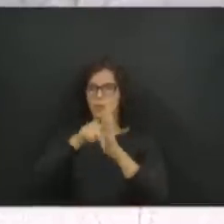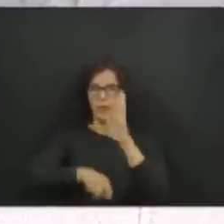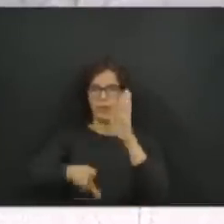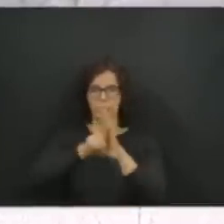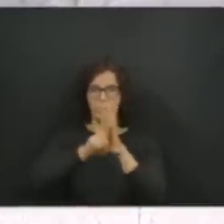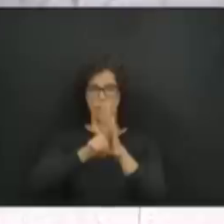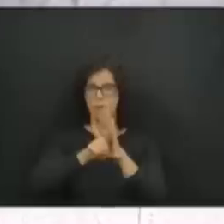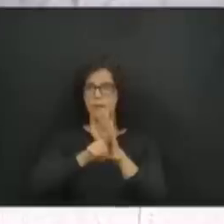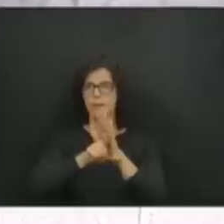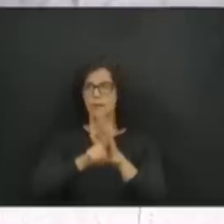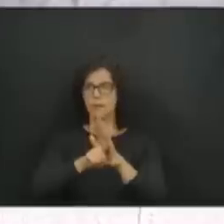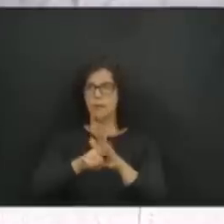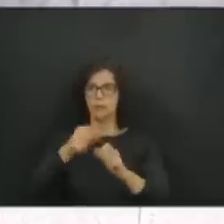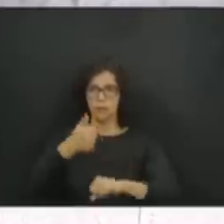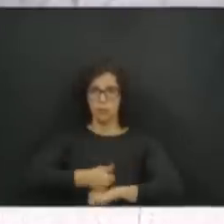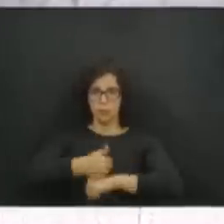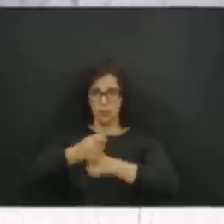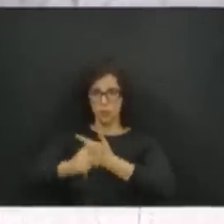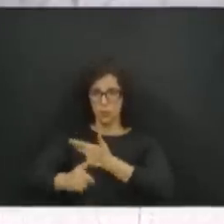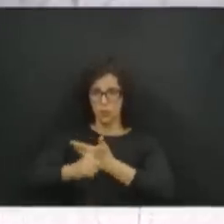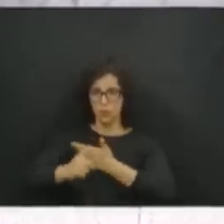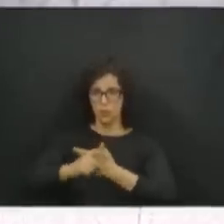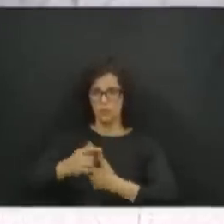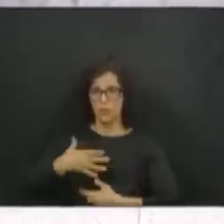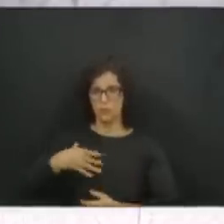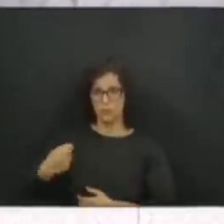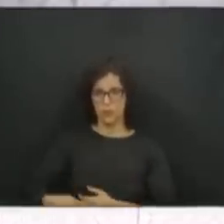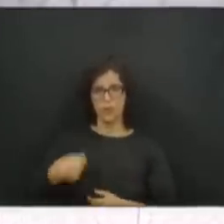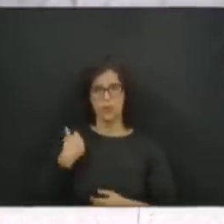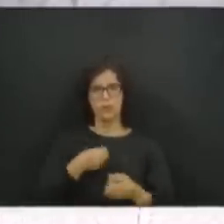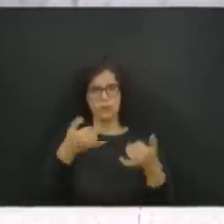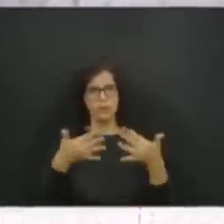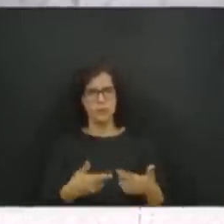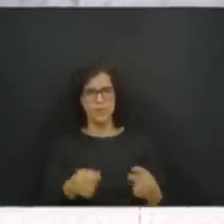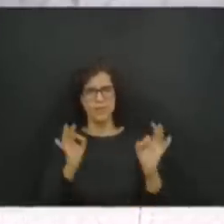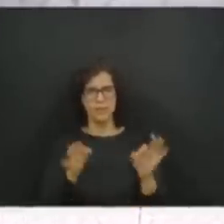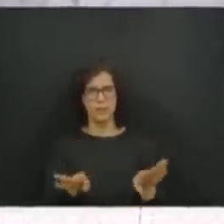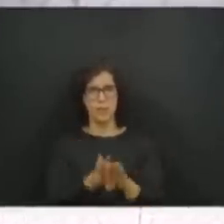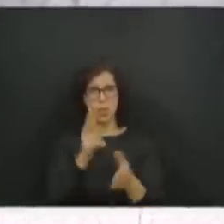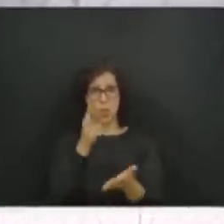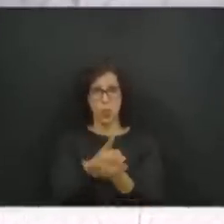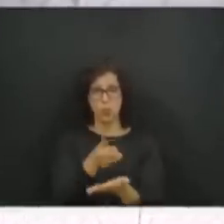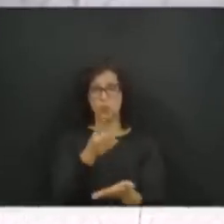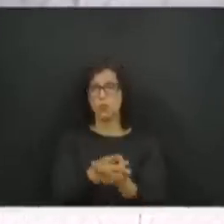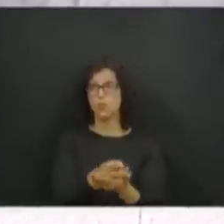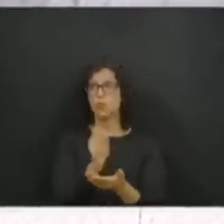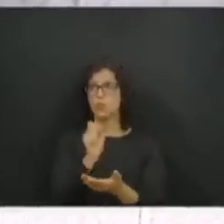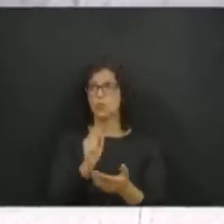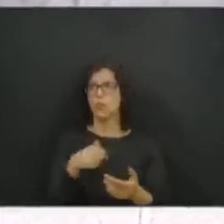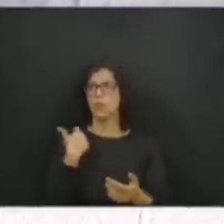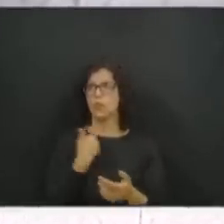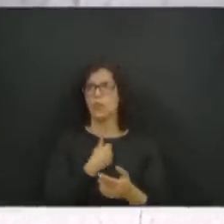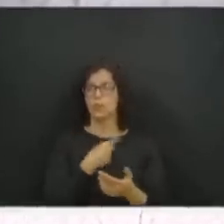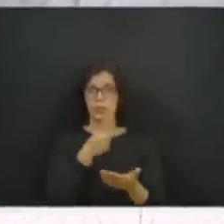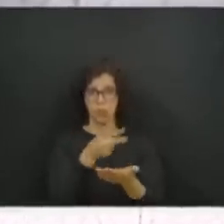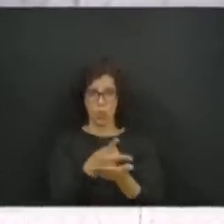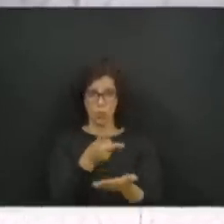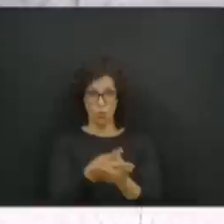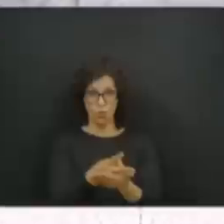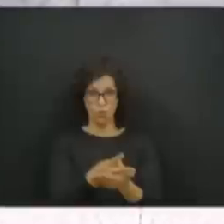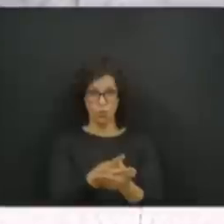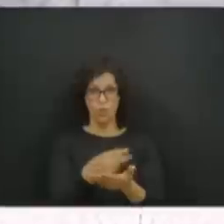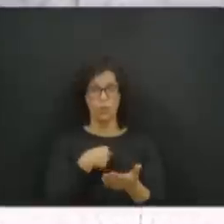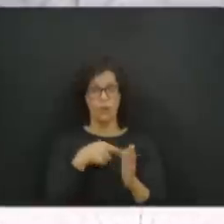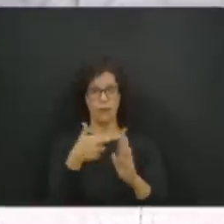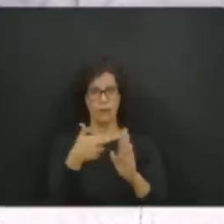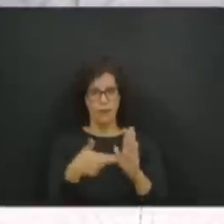projeto de lei que é do chefe do Poder Executivo ele guarda a Justamente a manutenção da vigência com